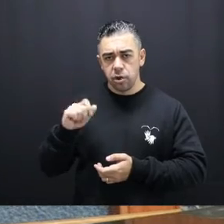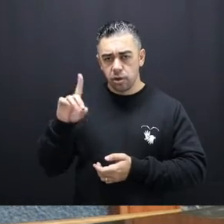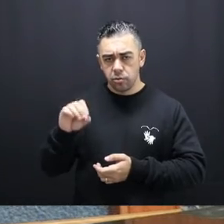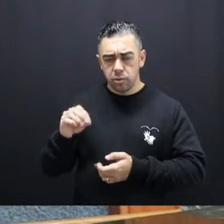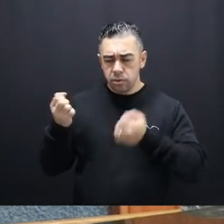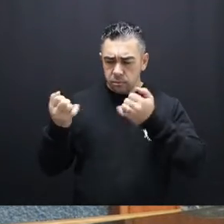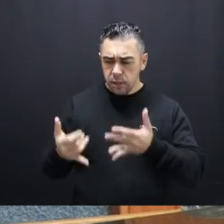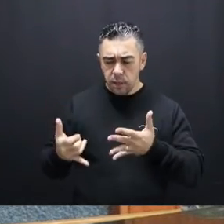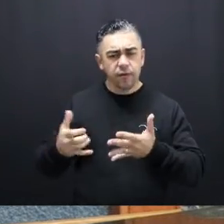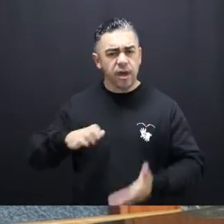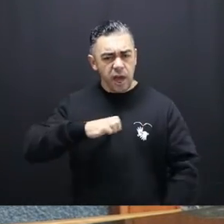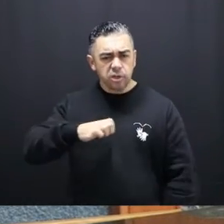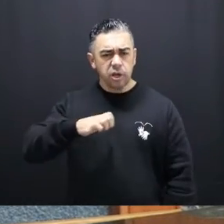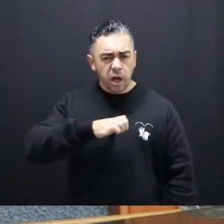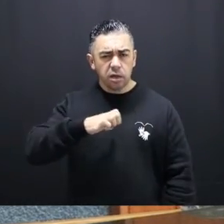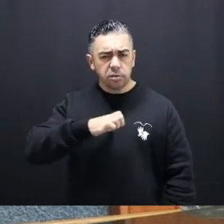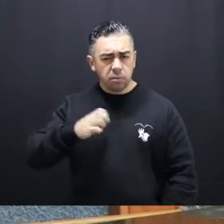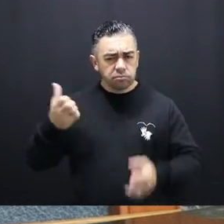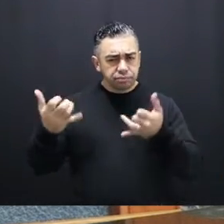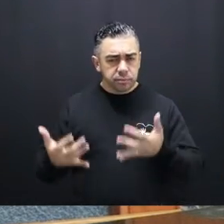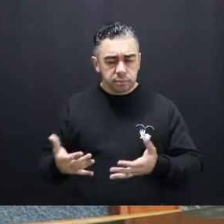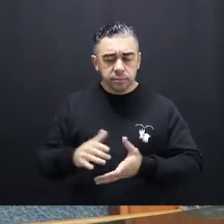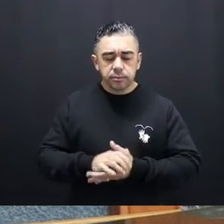disso vereadores no texto